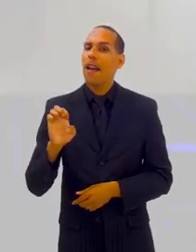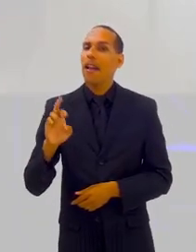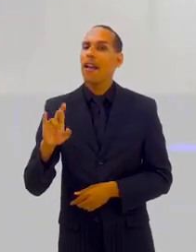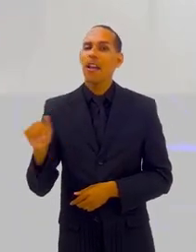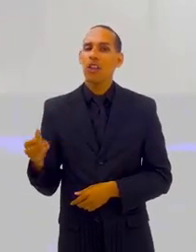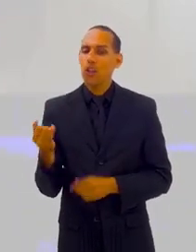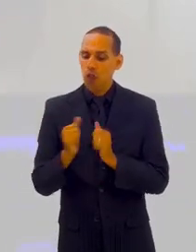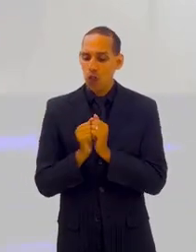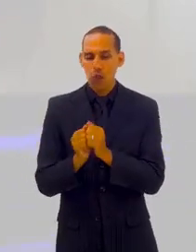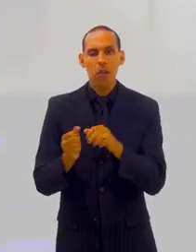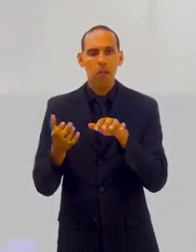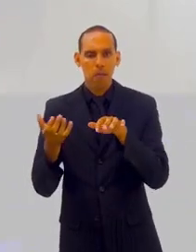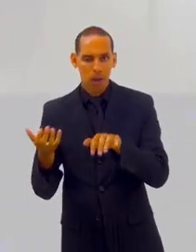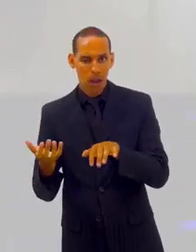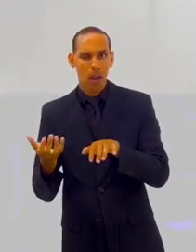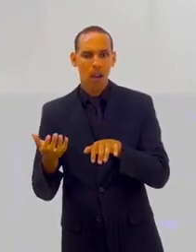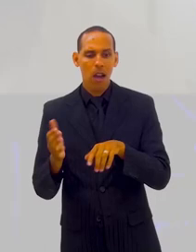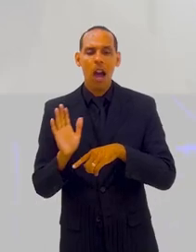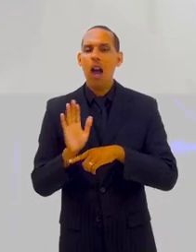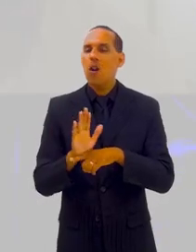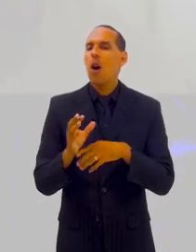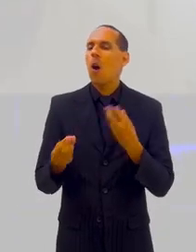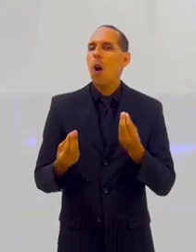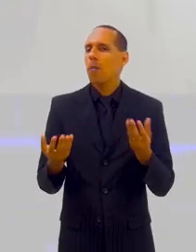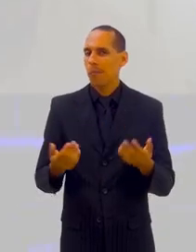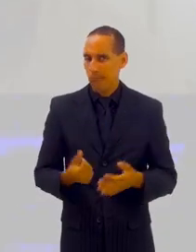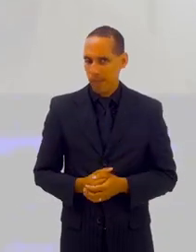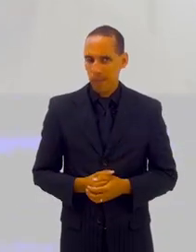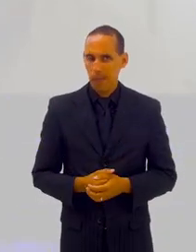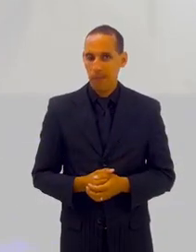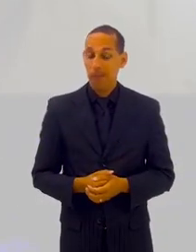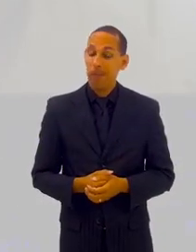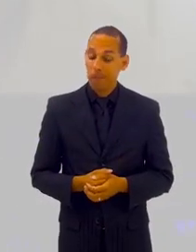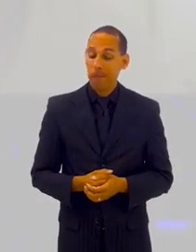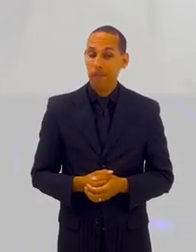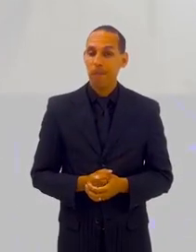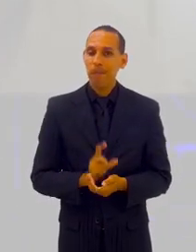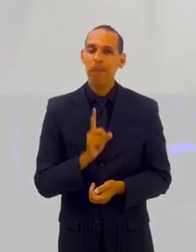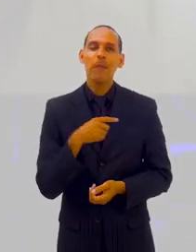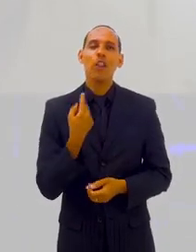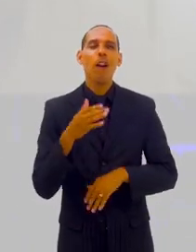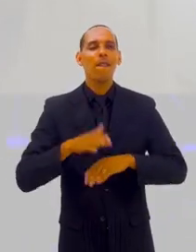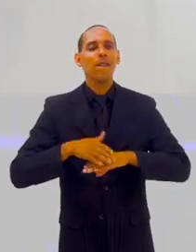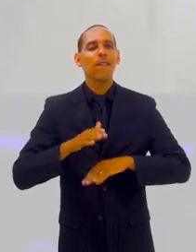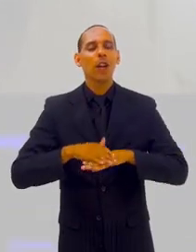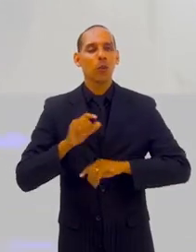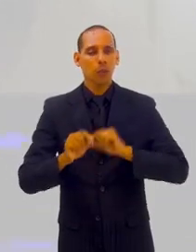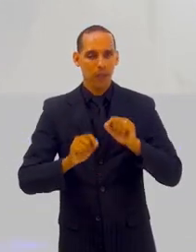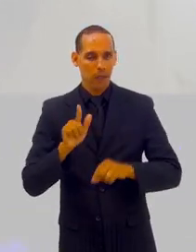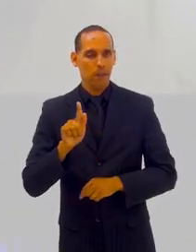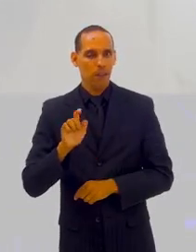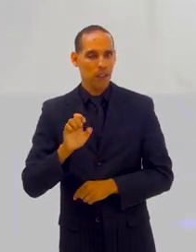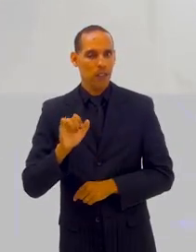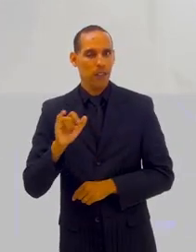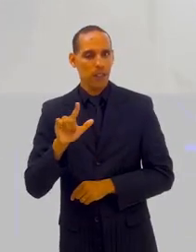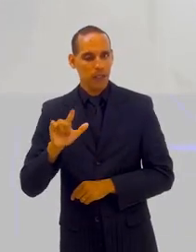atuar junto ao Parlamento para levar essa agenda à frente? Bem, o que nós estamos fazendo, Gê,